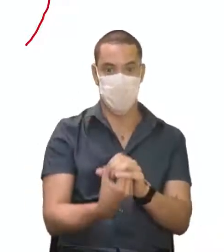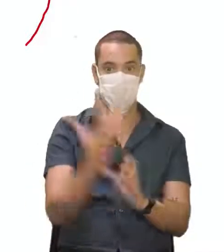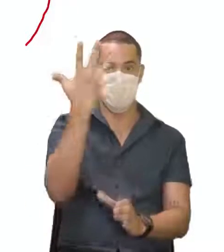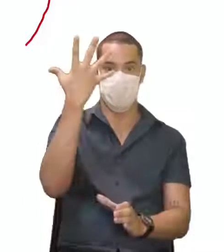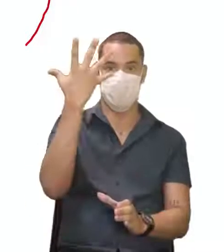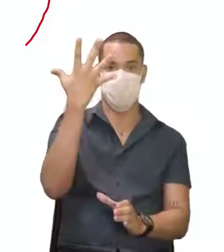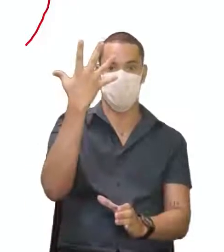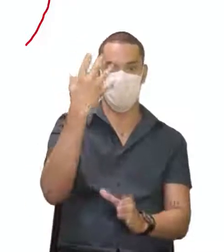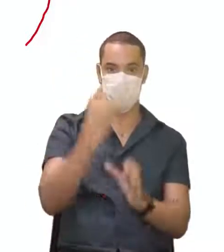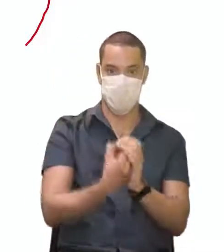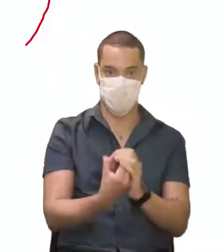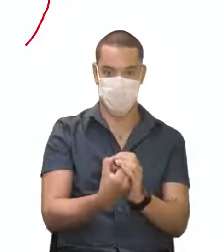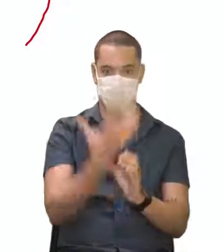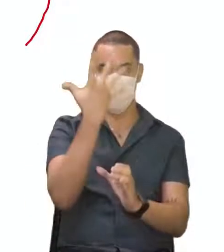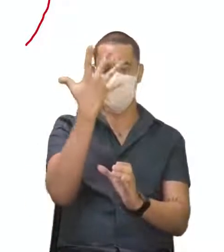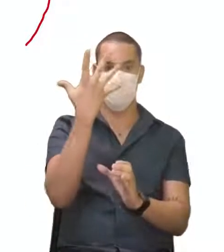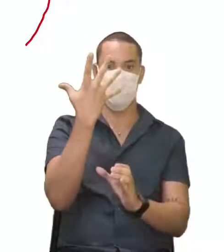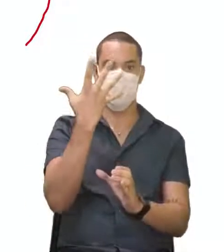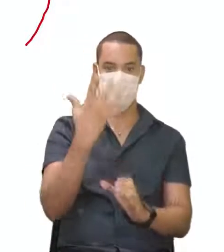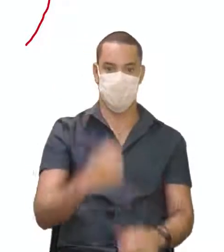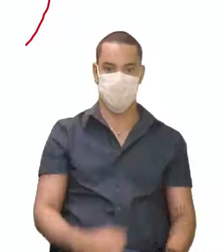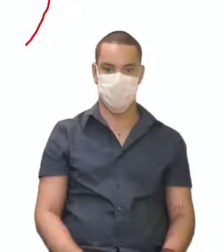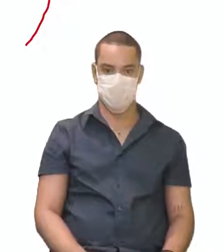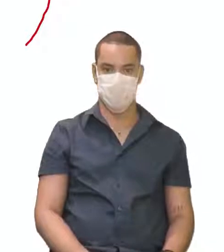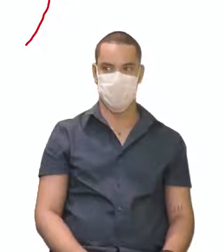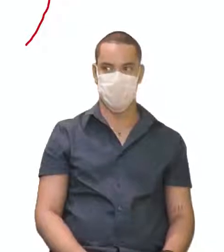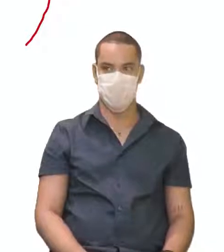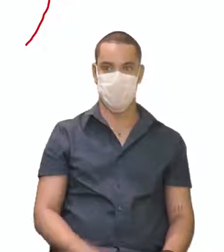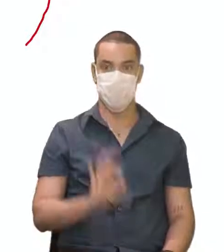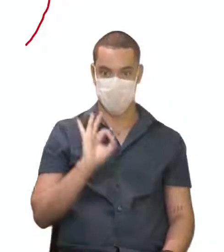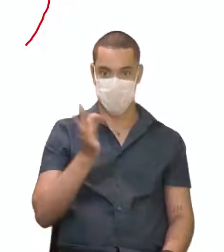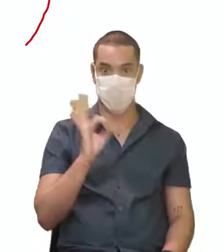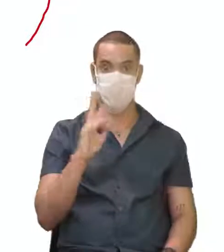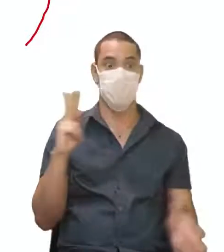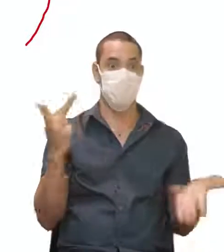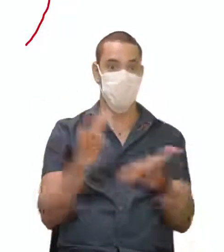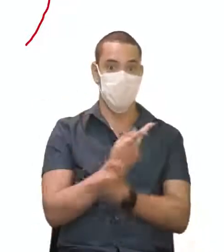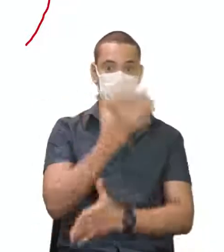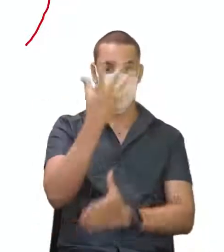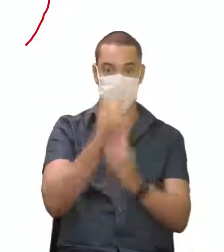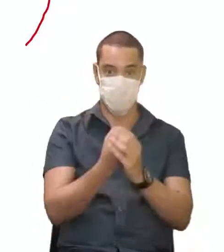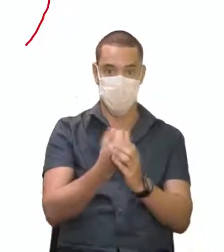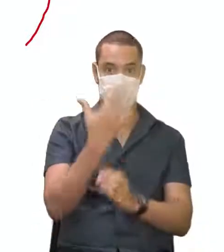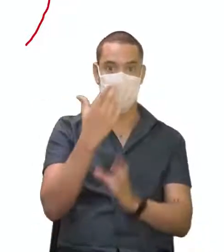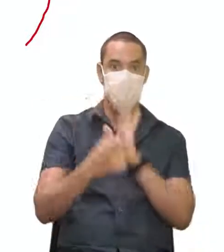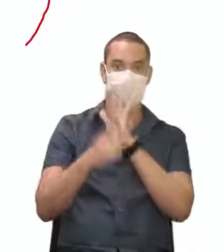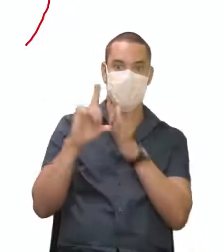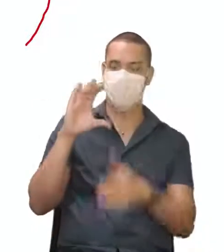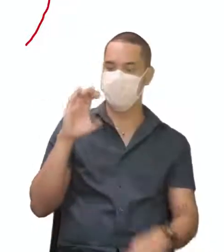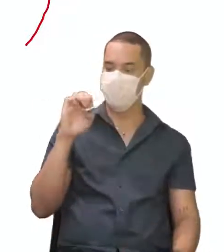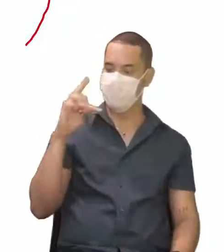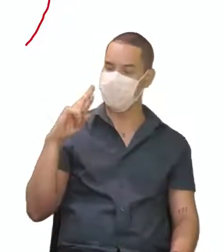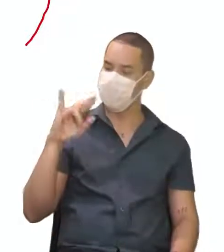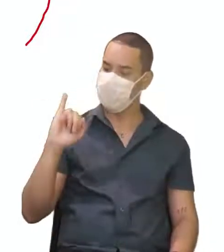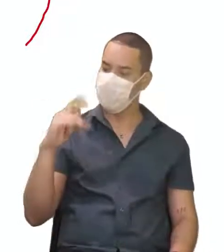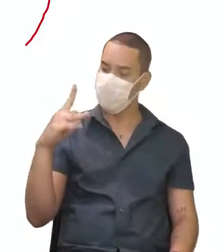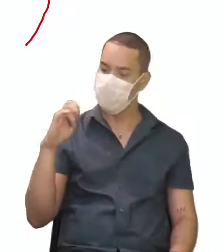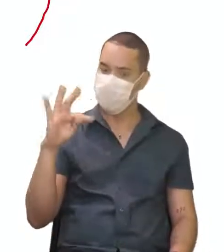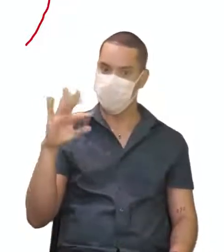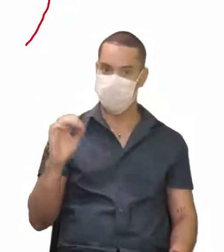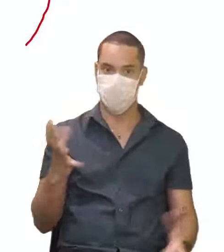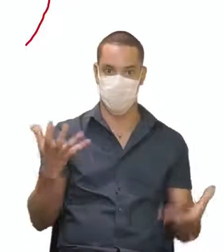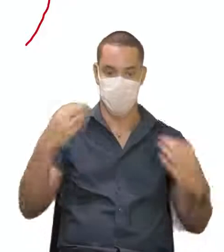fora, tá? Vou colocar assim. Então, lá é centrípeta de fora para dentro,